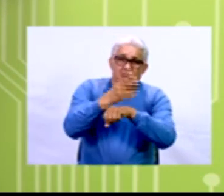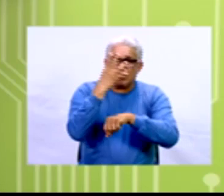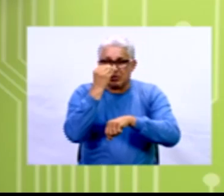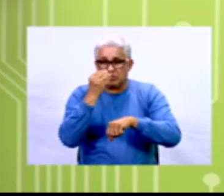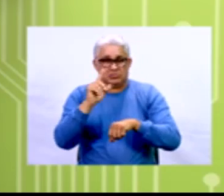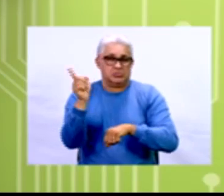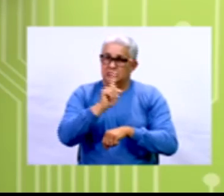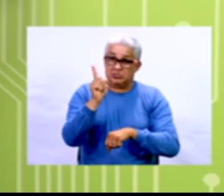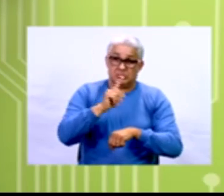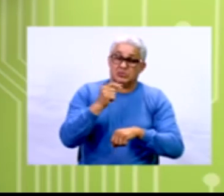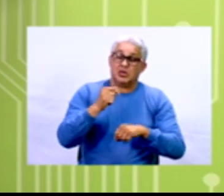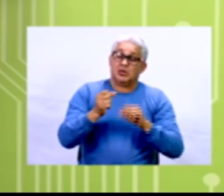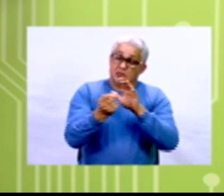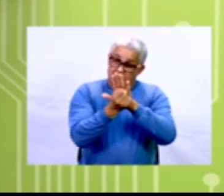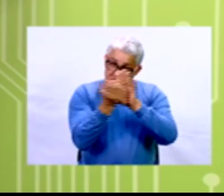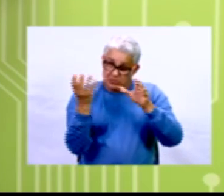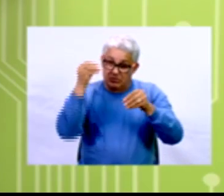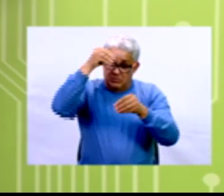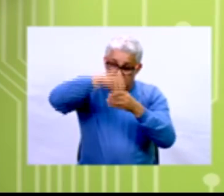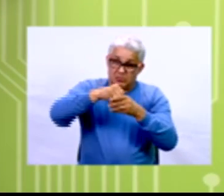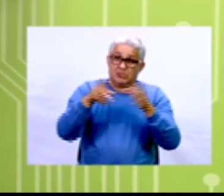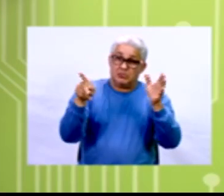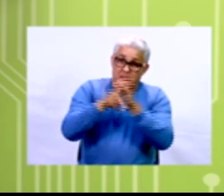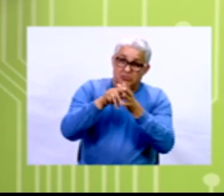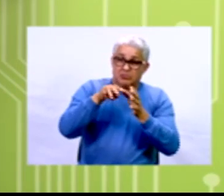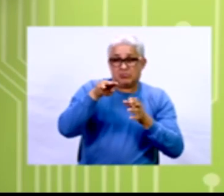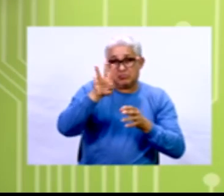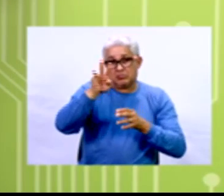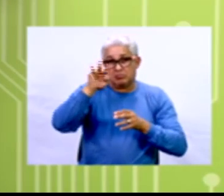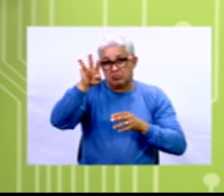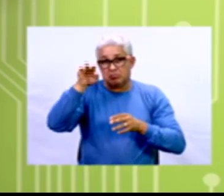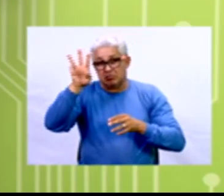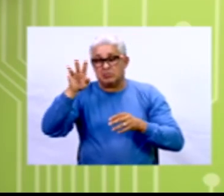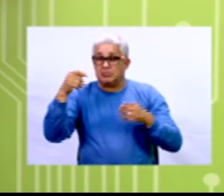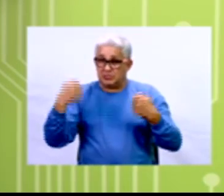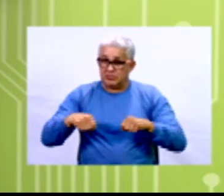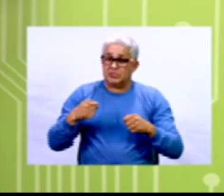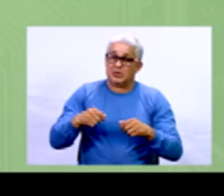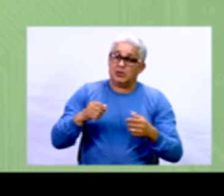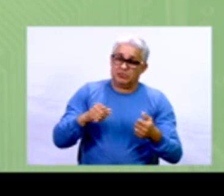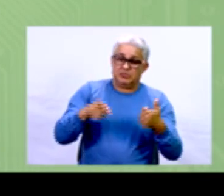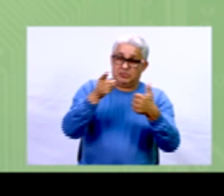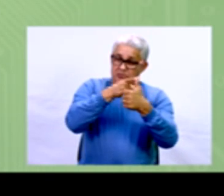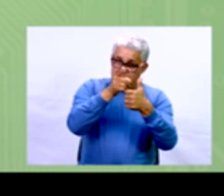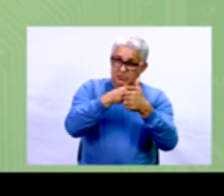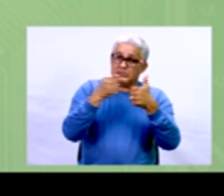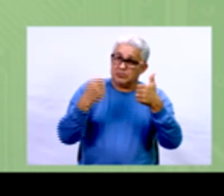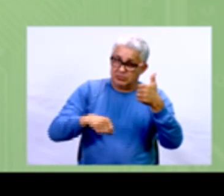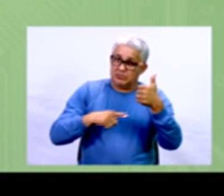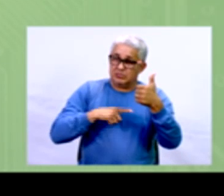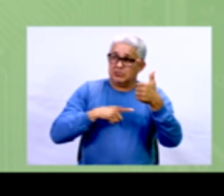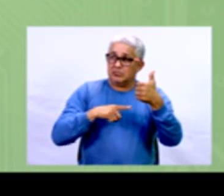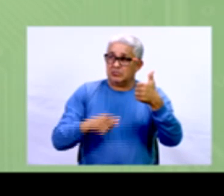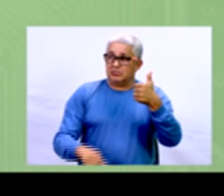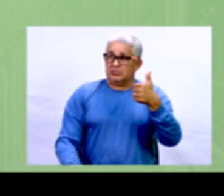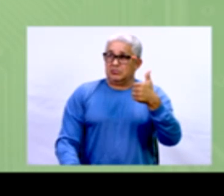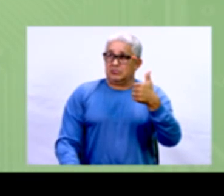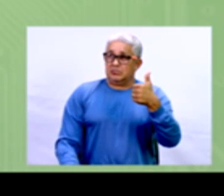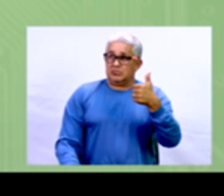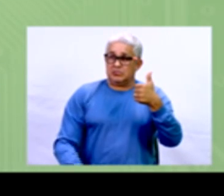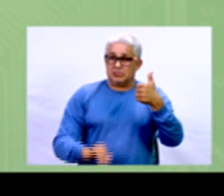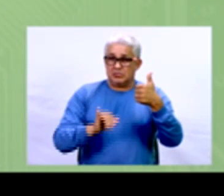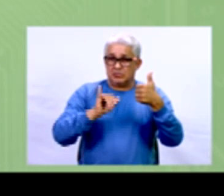própria aplicação, o próprio site, ele tem que ter alguns recursos. Primeiro, esse site, essa aplicação, ela tem que